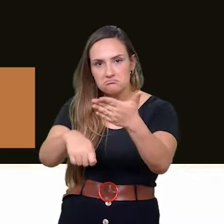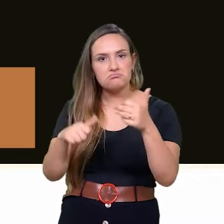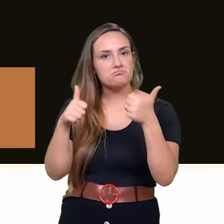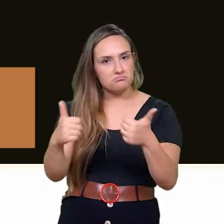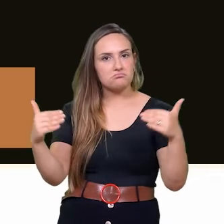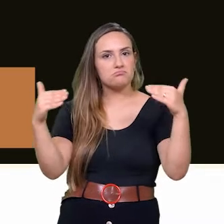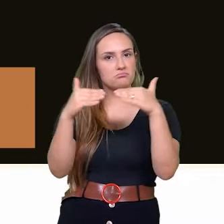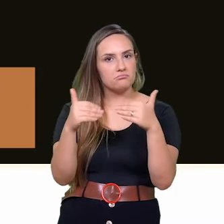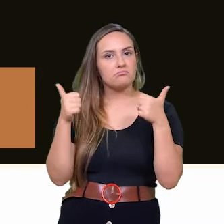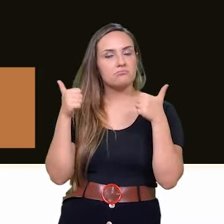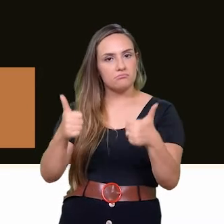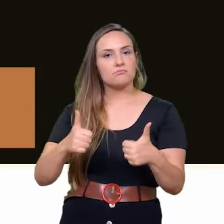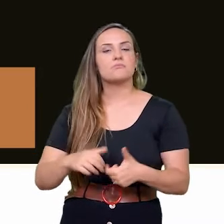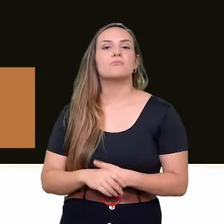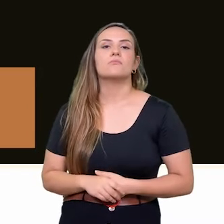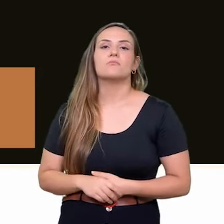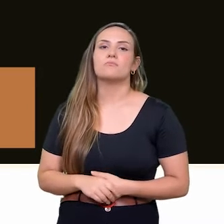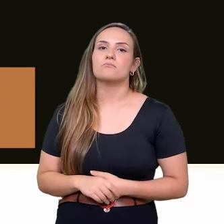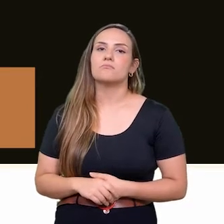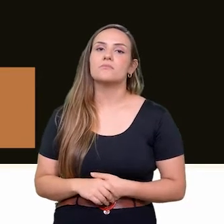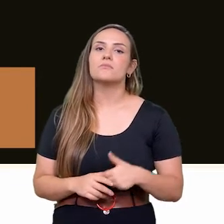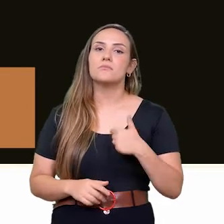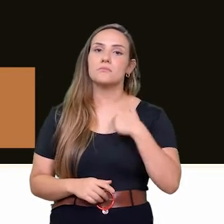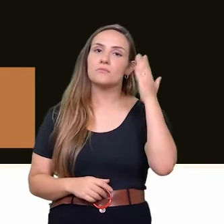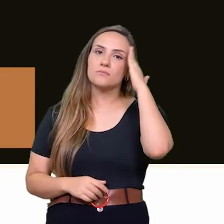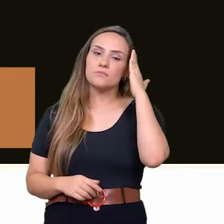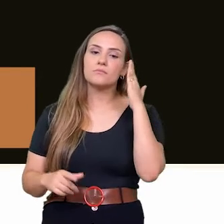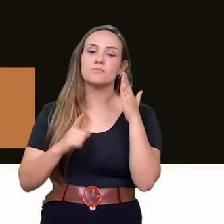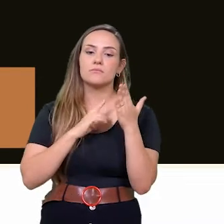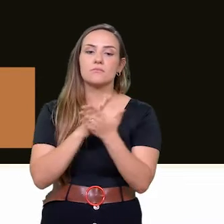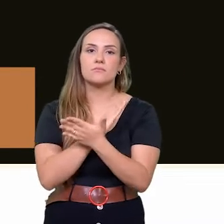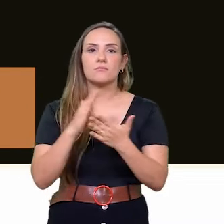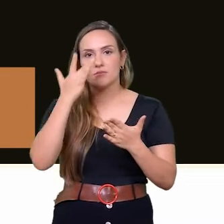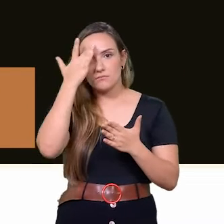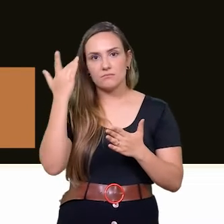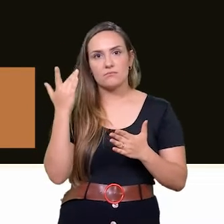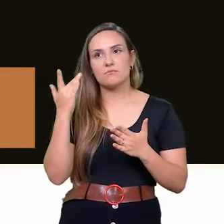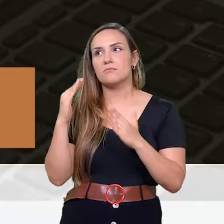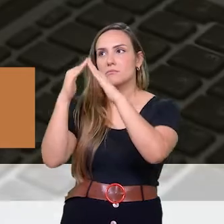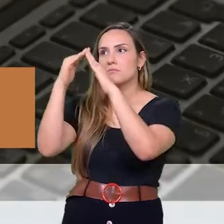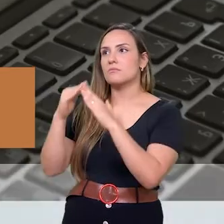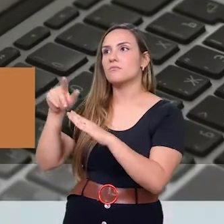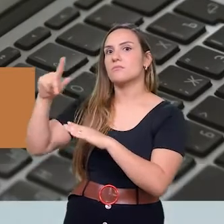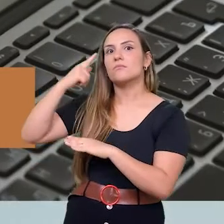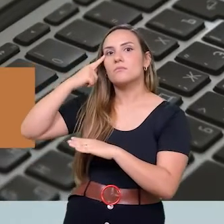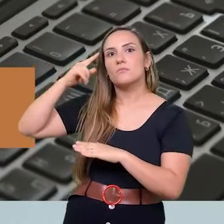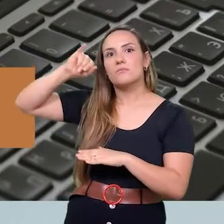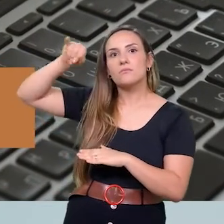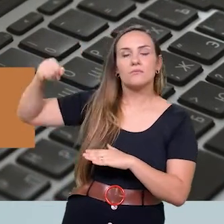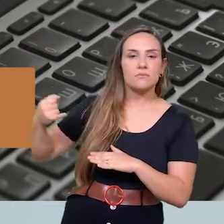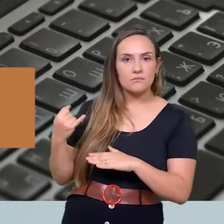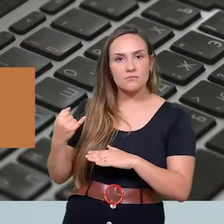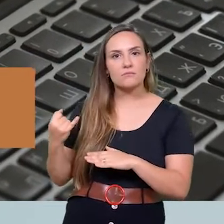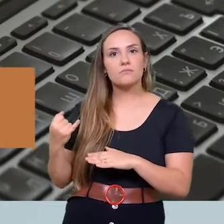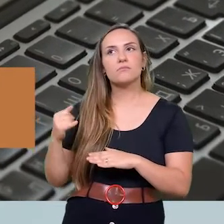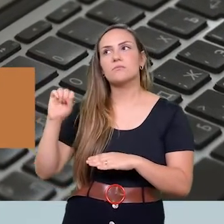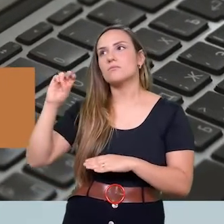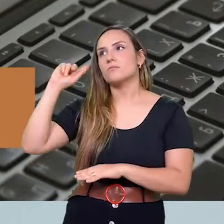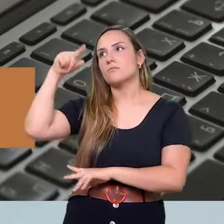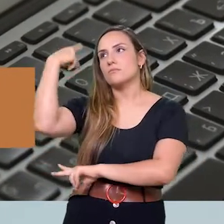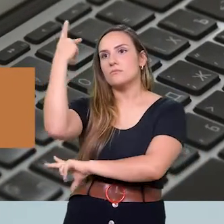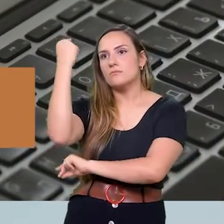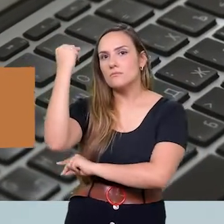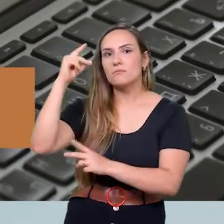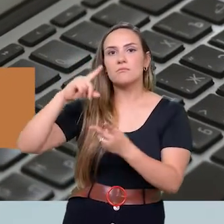estiverem. Nós sabemos que tem brasileiros que têm família aqui e moram no Japão, ou na Espanha,